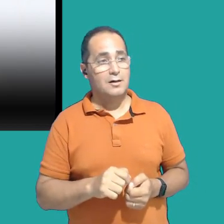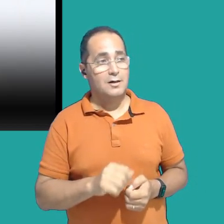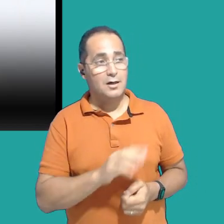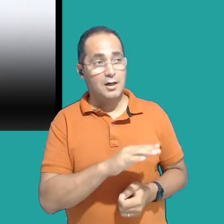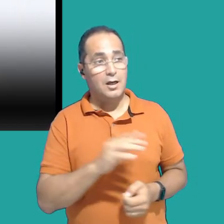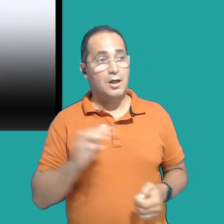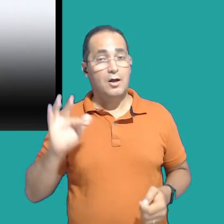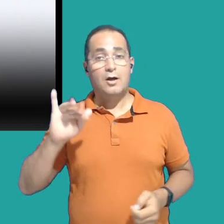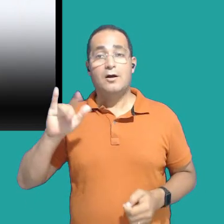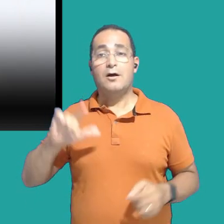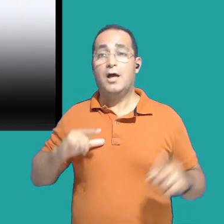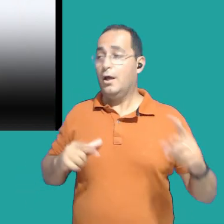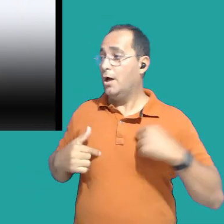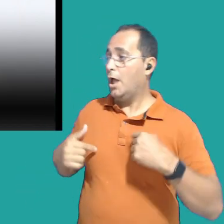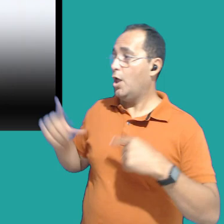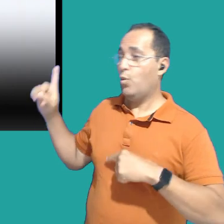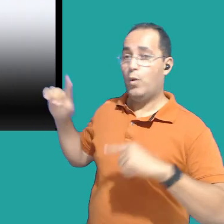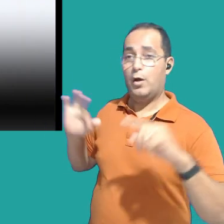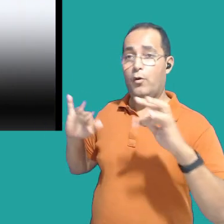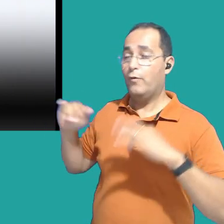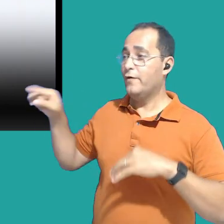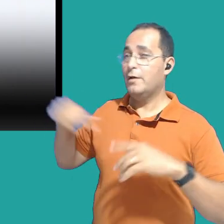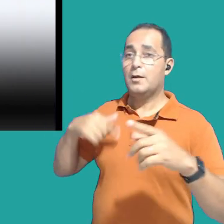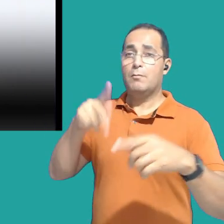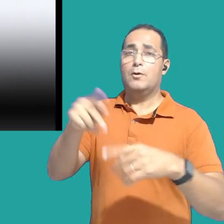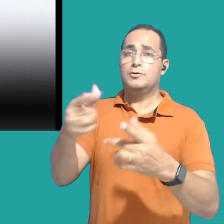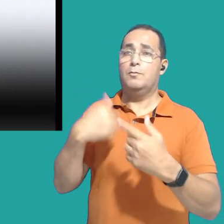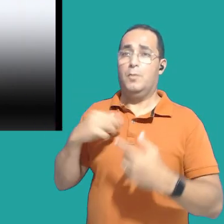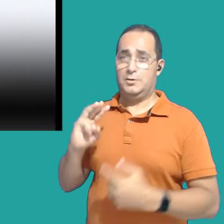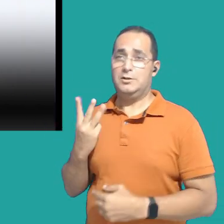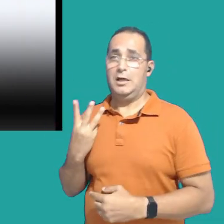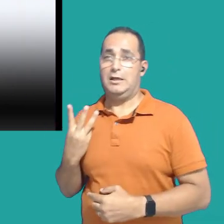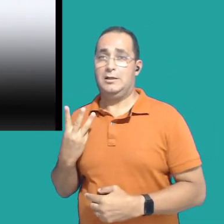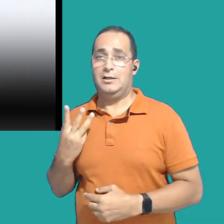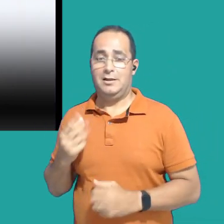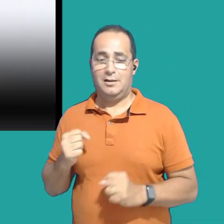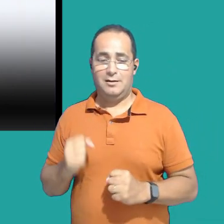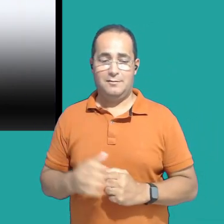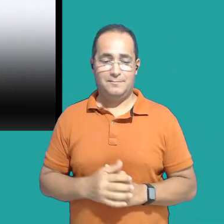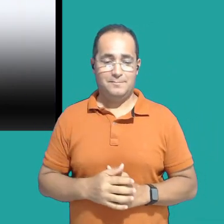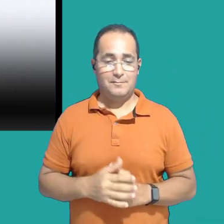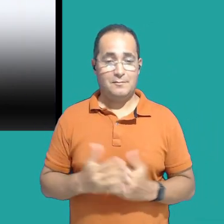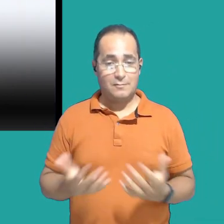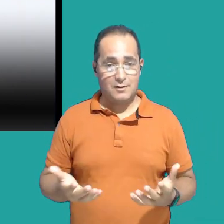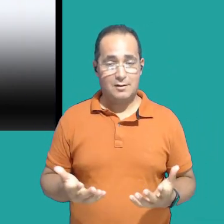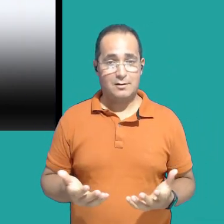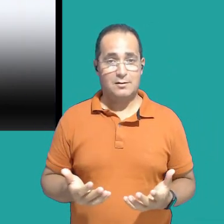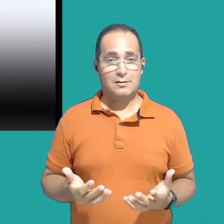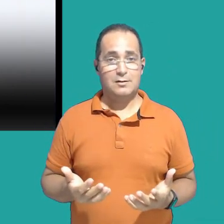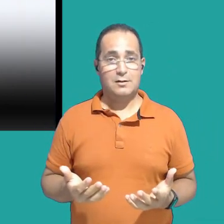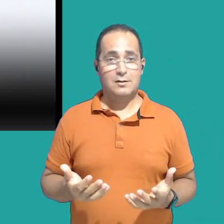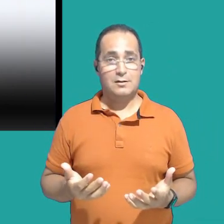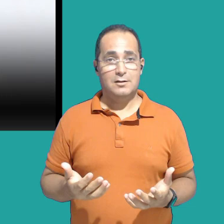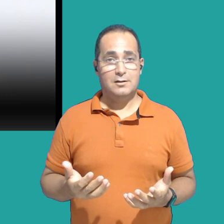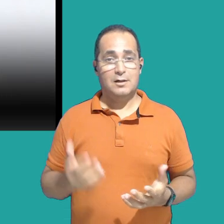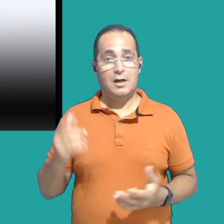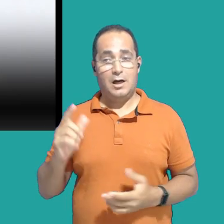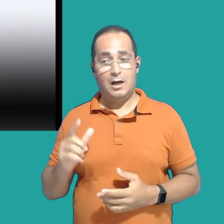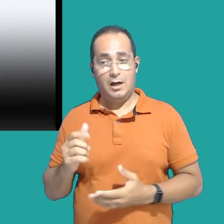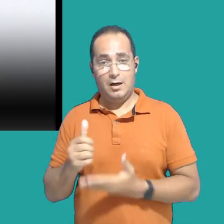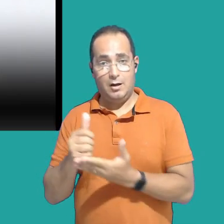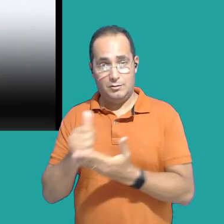fazia? Eu vou com o Felipe. Não, eu que vou. Não, professor pode trio. Então, olha só, entende?